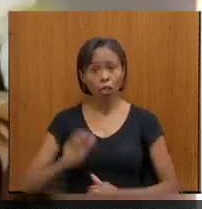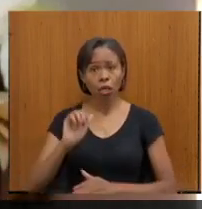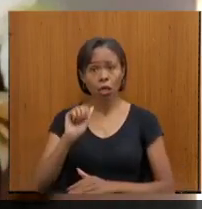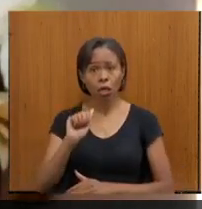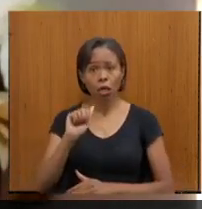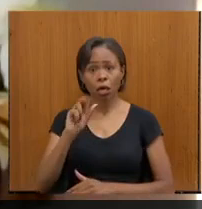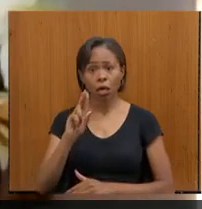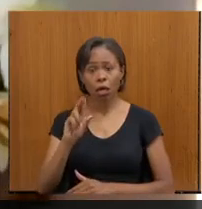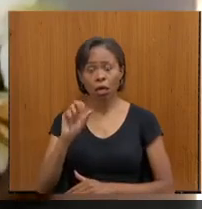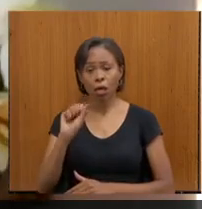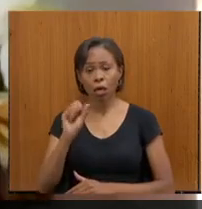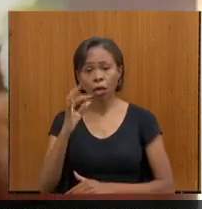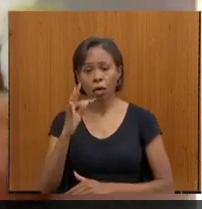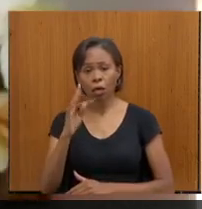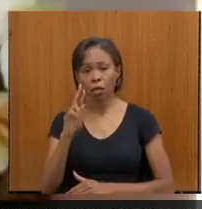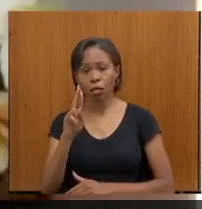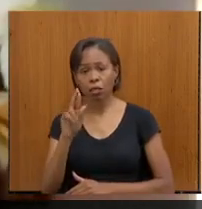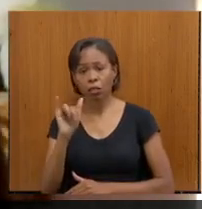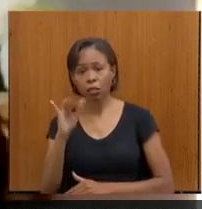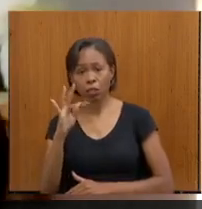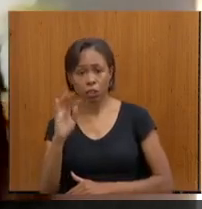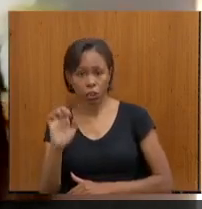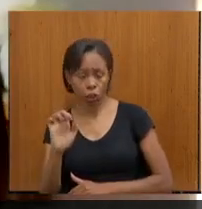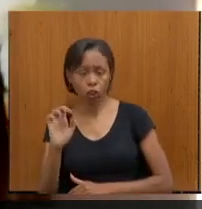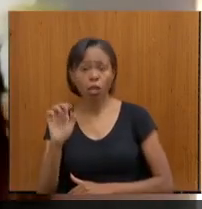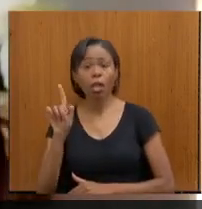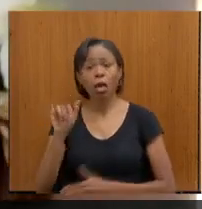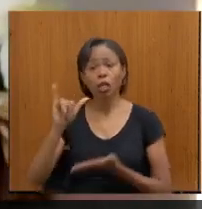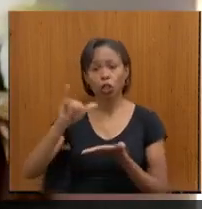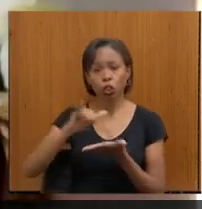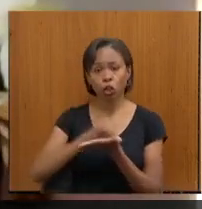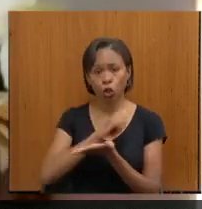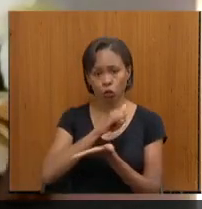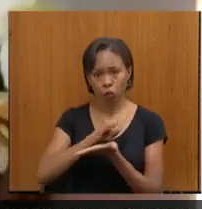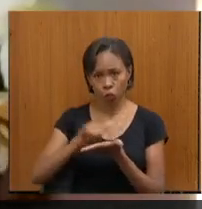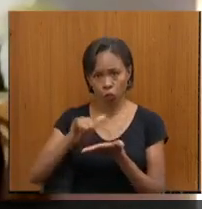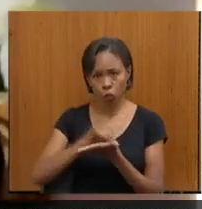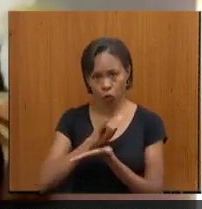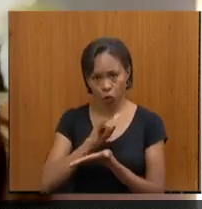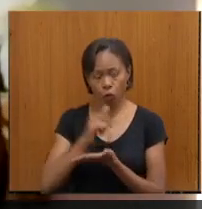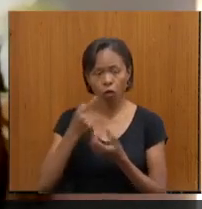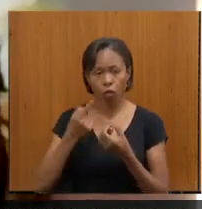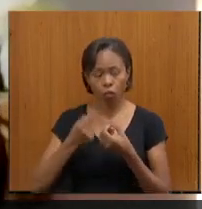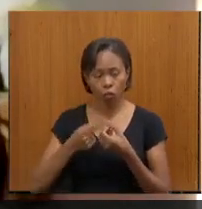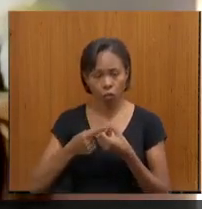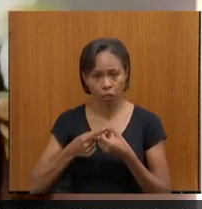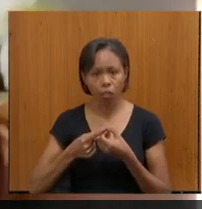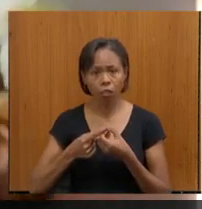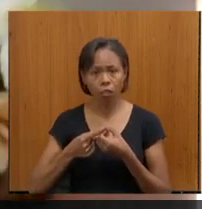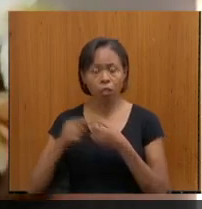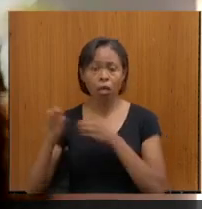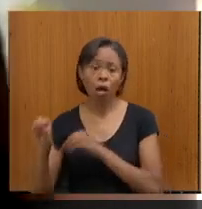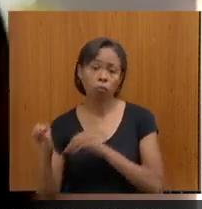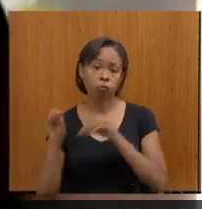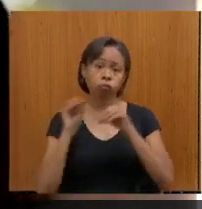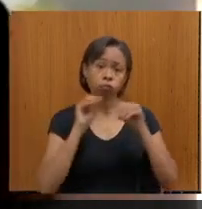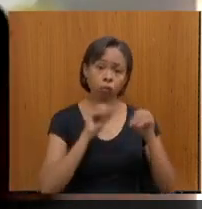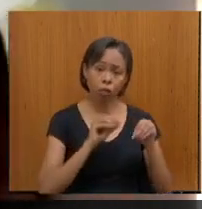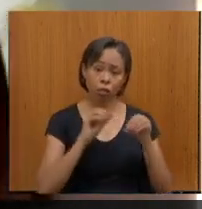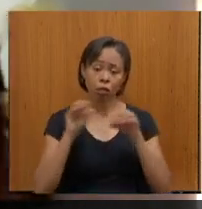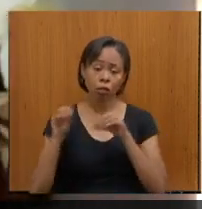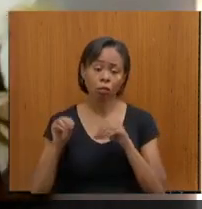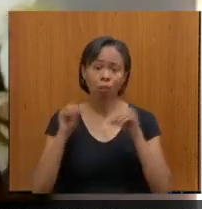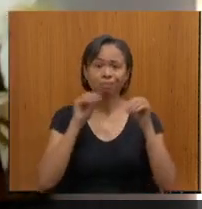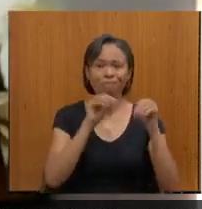Street em Nova York eu vi primeiro comum transferido pelo banco de investimento e depois transferido pelo